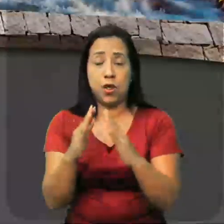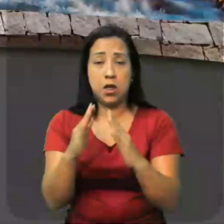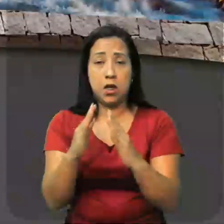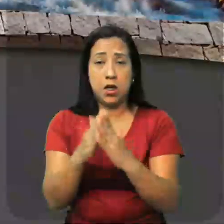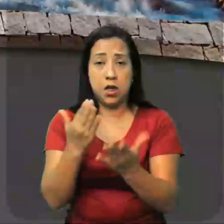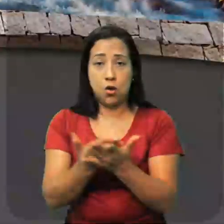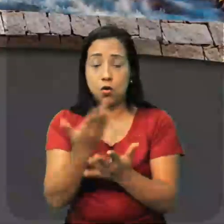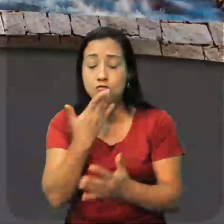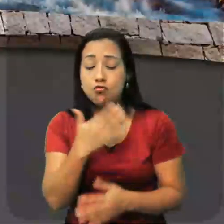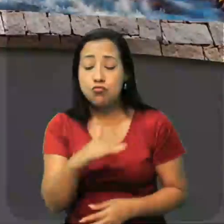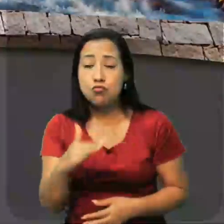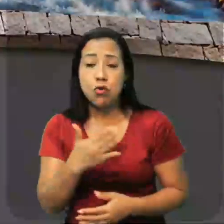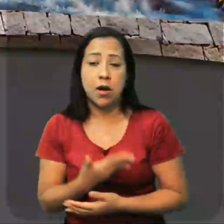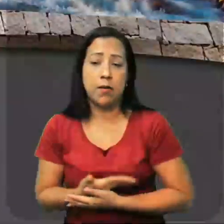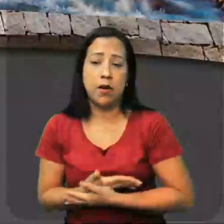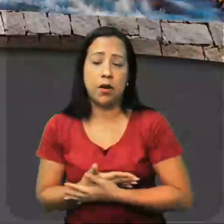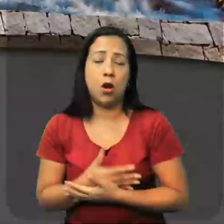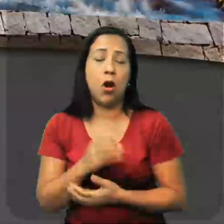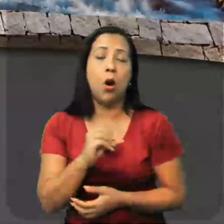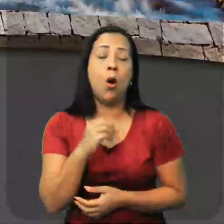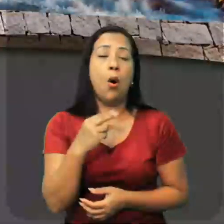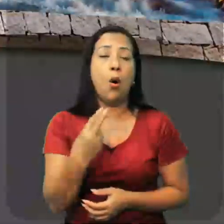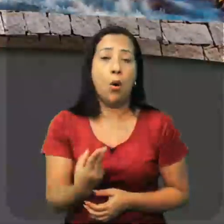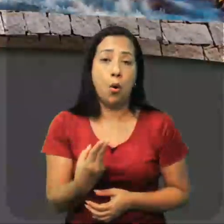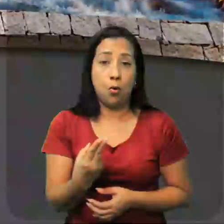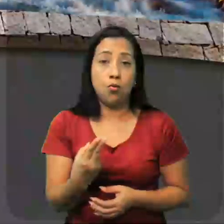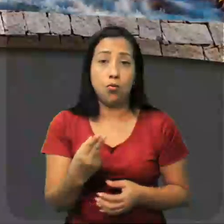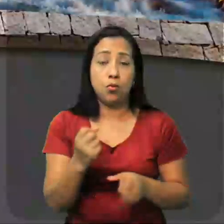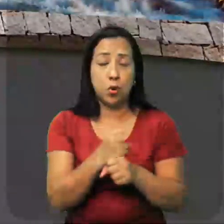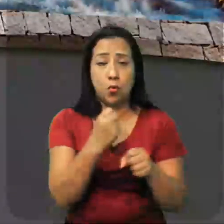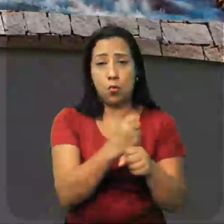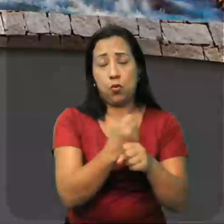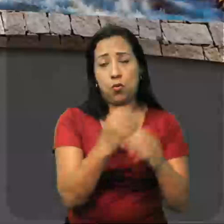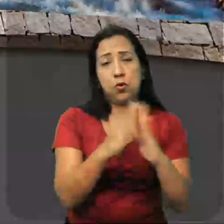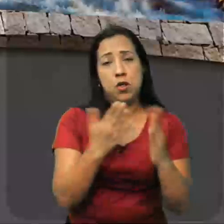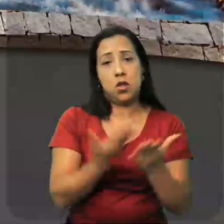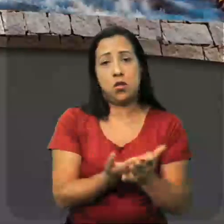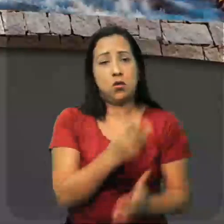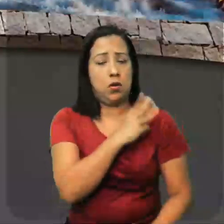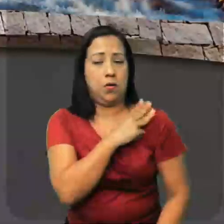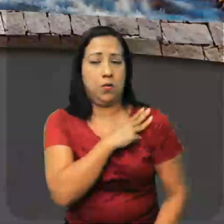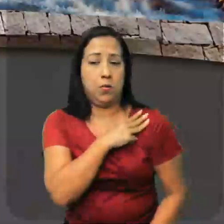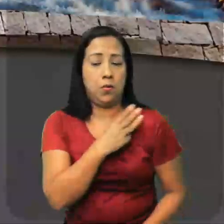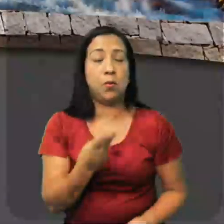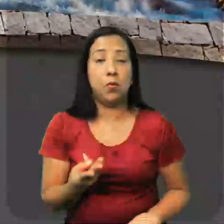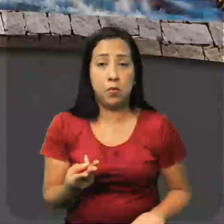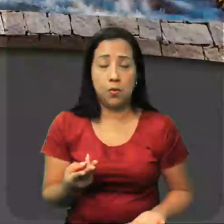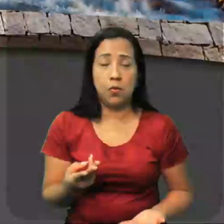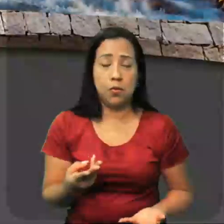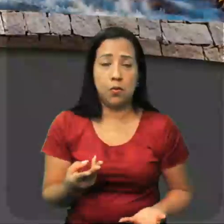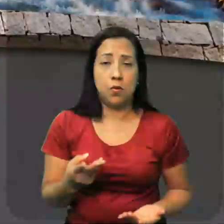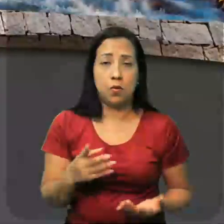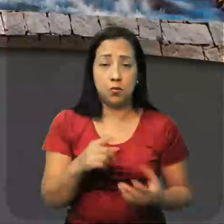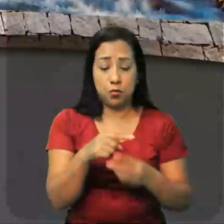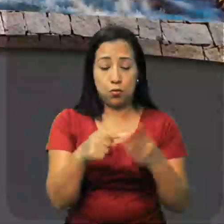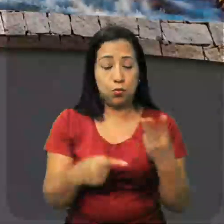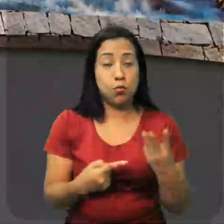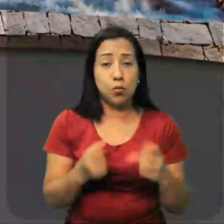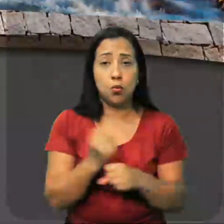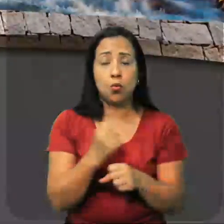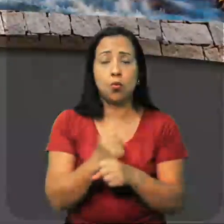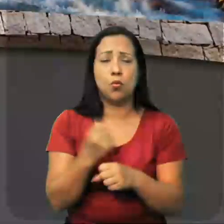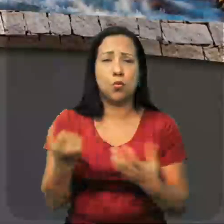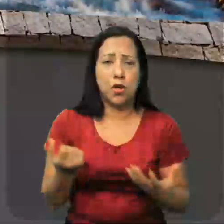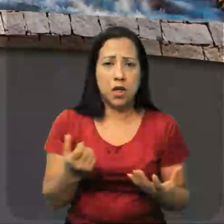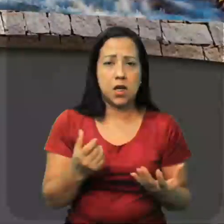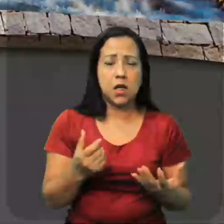um planejamento social. Por que eu estou dando prioridade ao Brasil? Porque se você entende o Brasil,